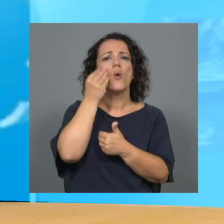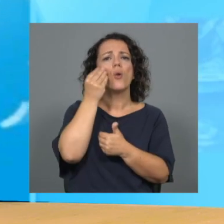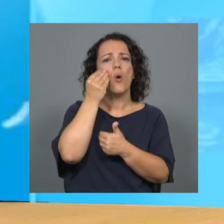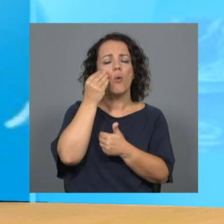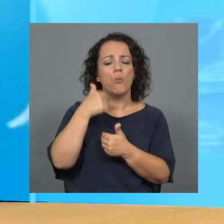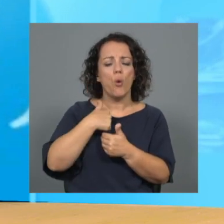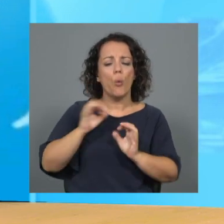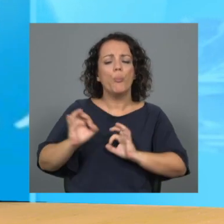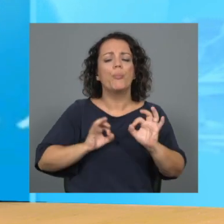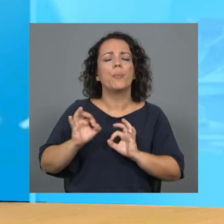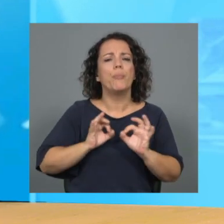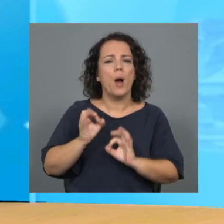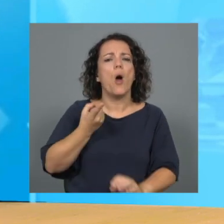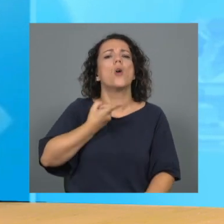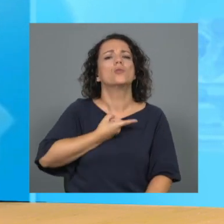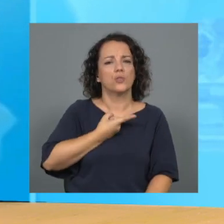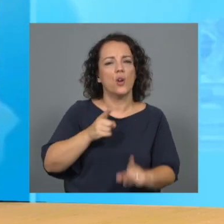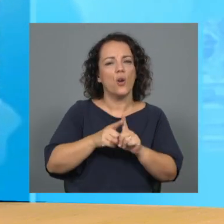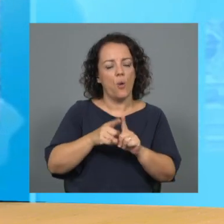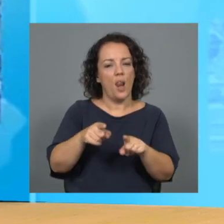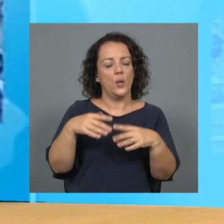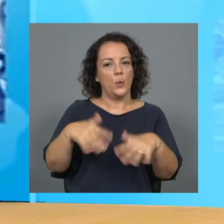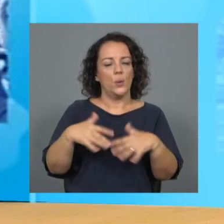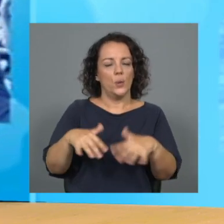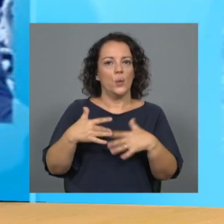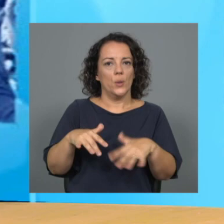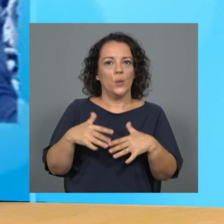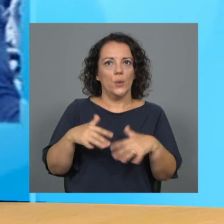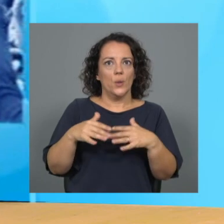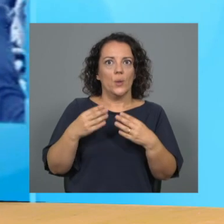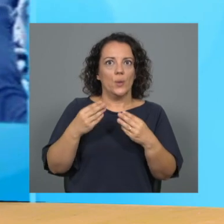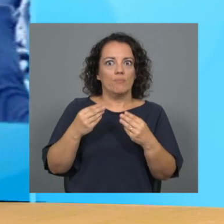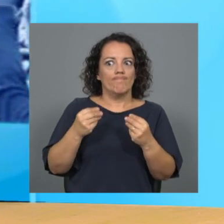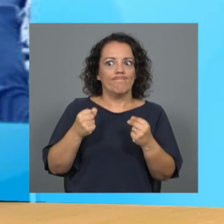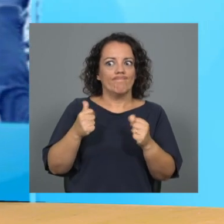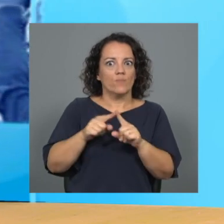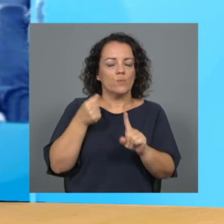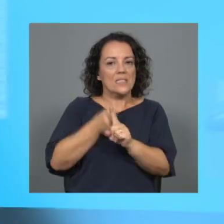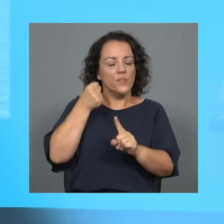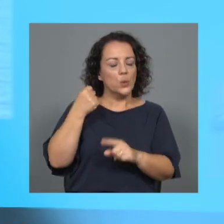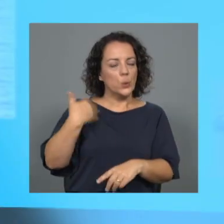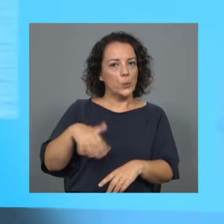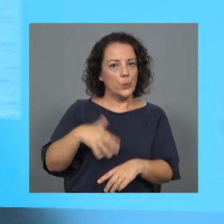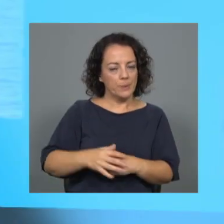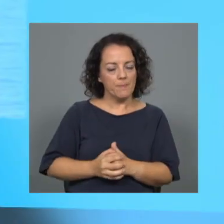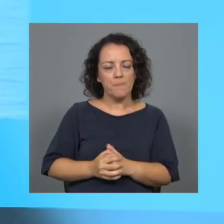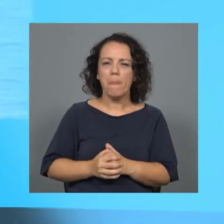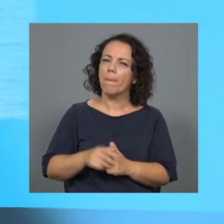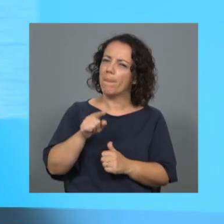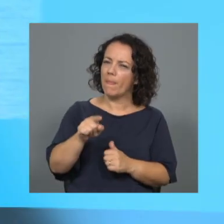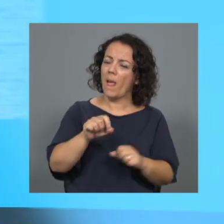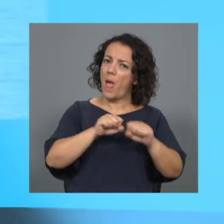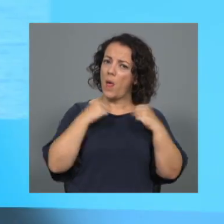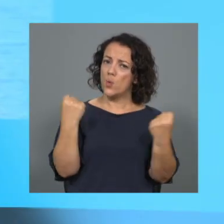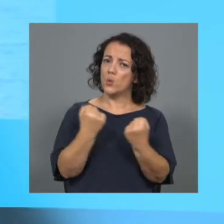serenidade. E isso foi, sem dúvida, uma das experiências mais desafiadoras que tivemos. É uma realidade para a qual a sociedade